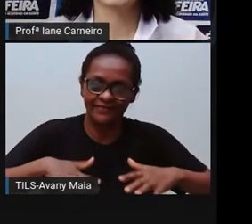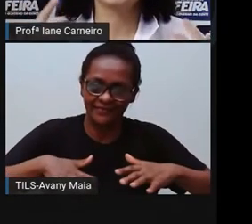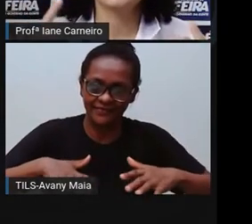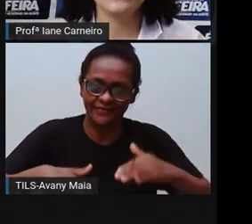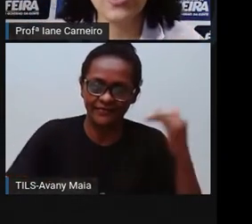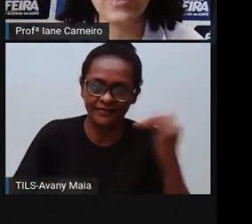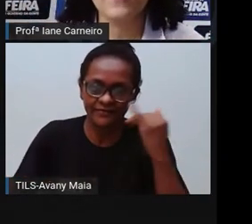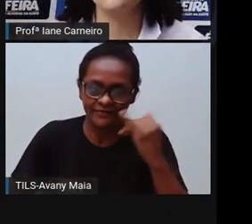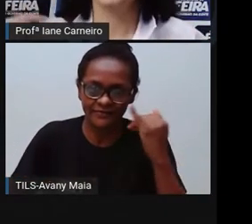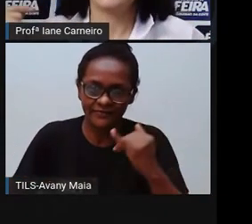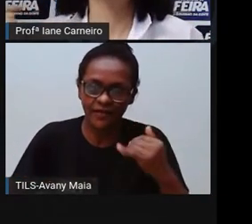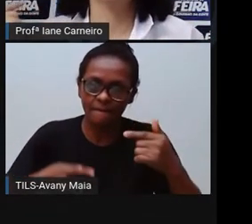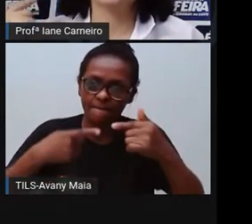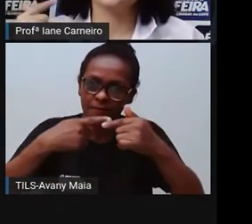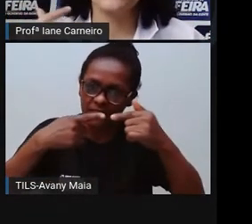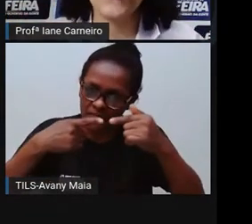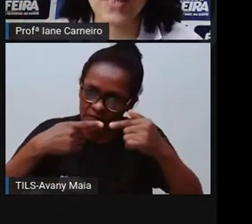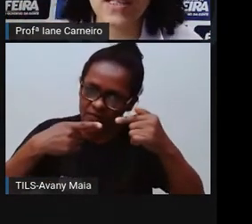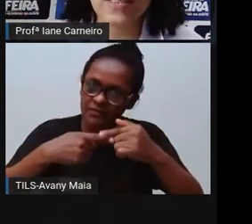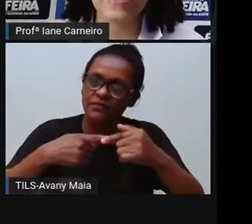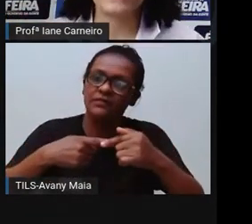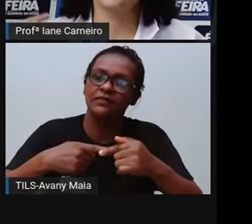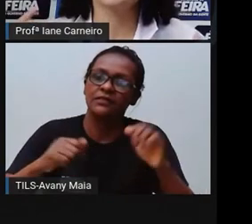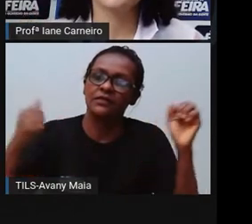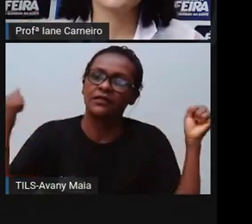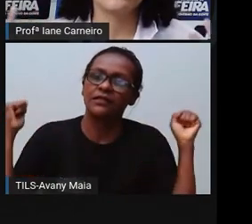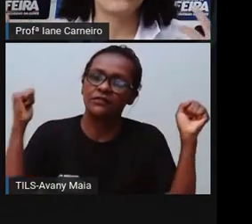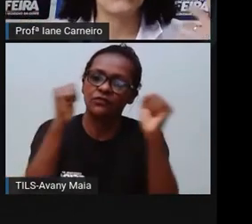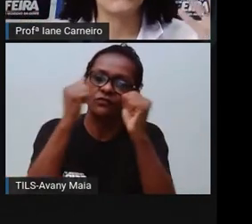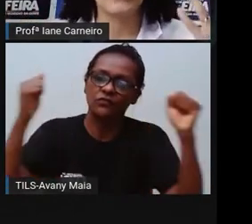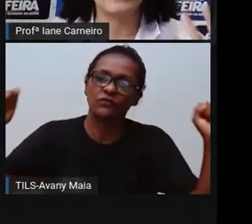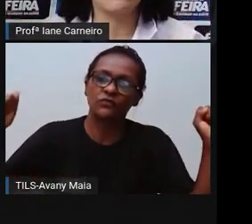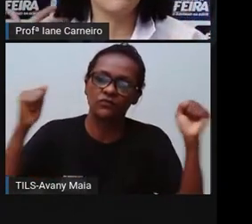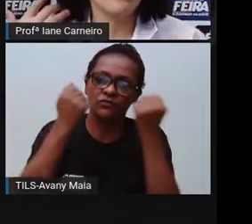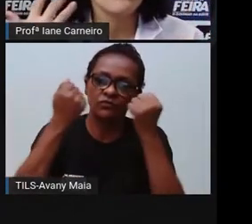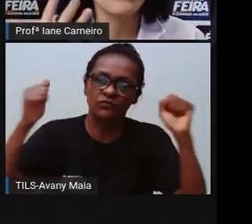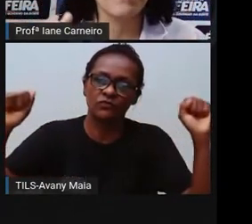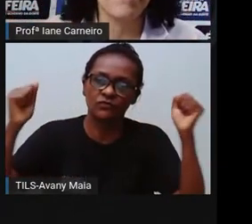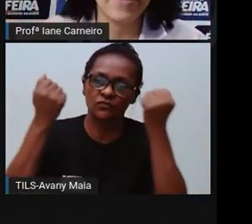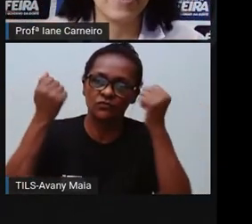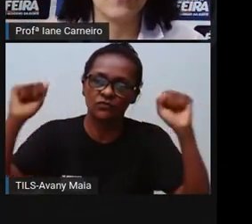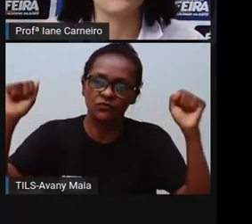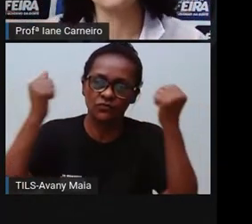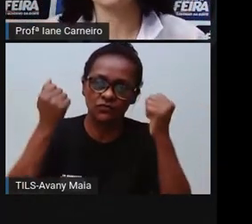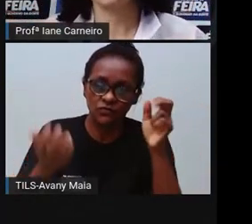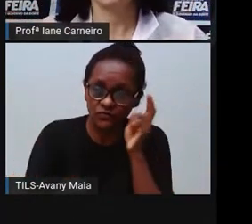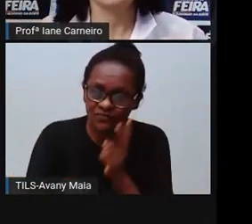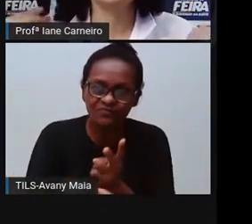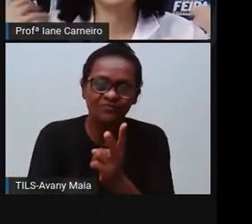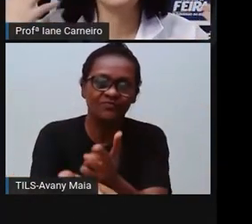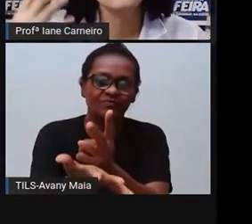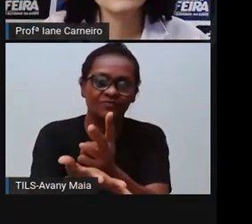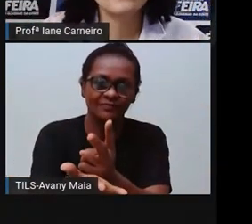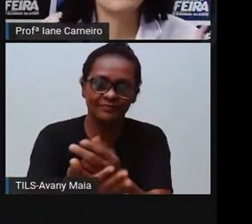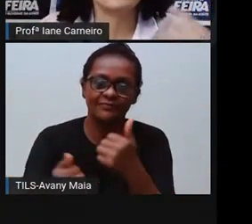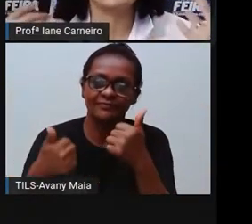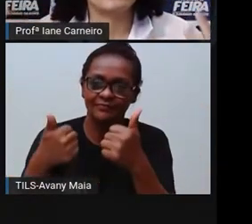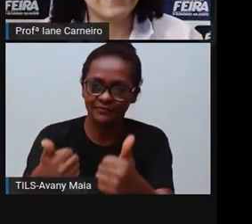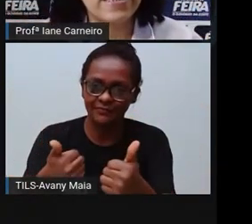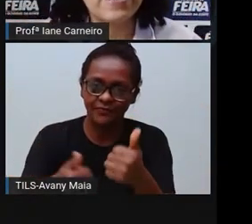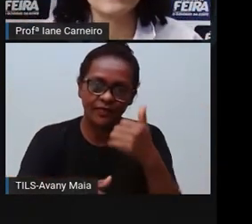Então, pratique atividade física e mantenha seu corpo em movimento. Então,